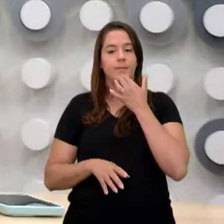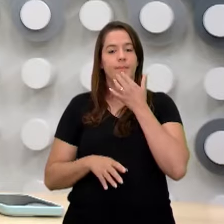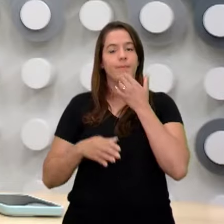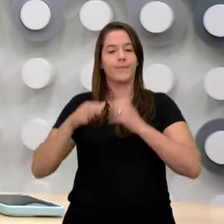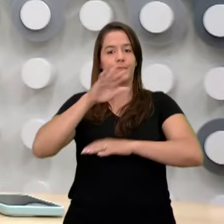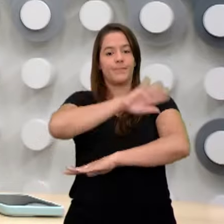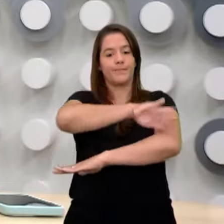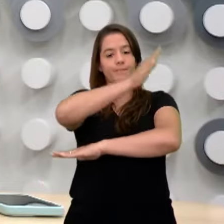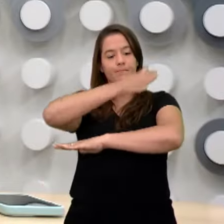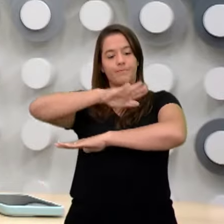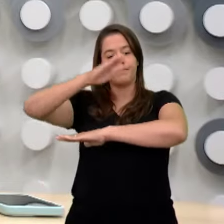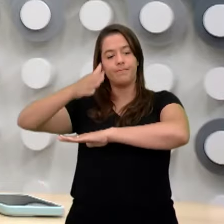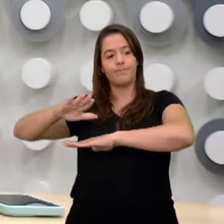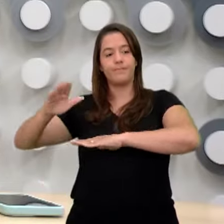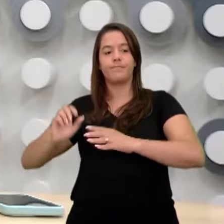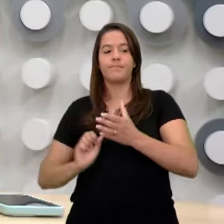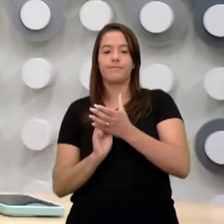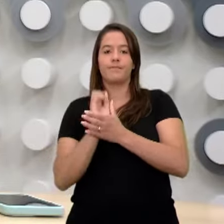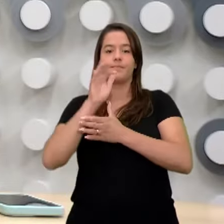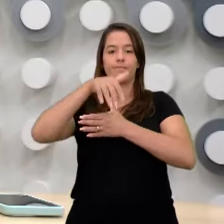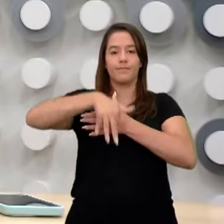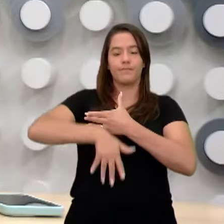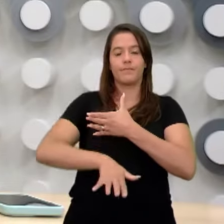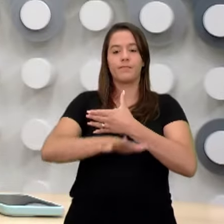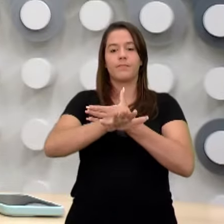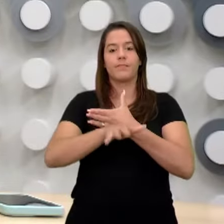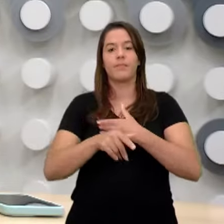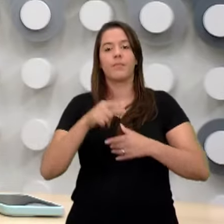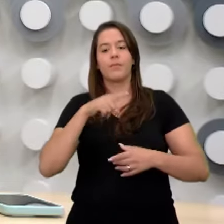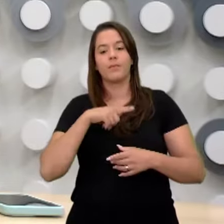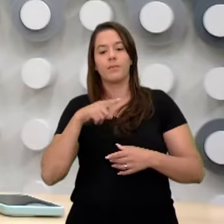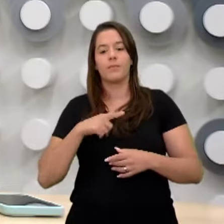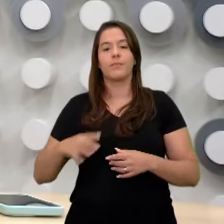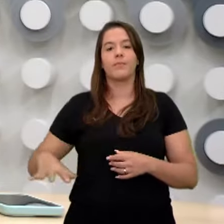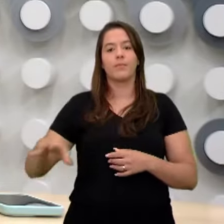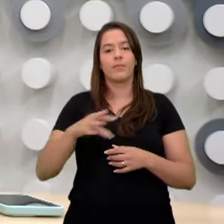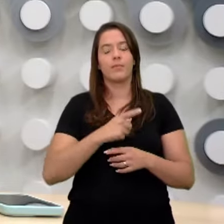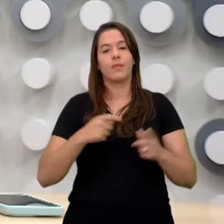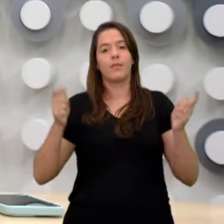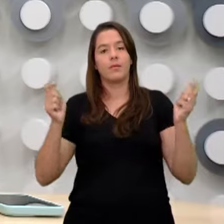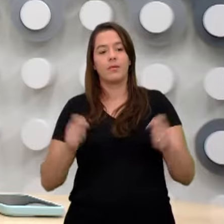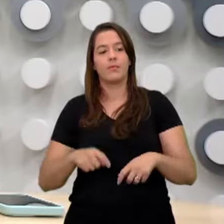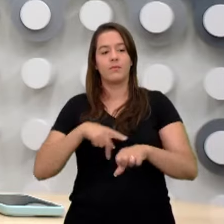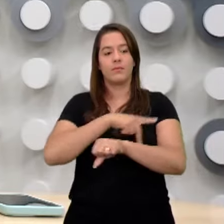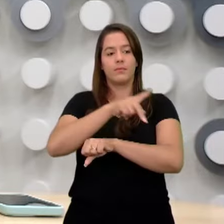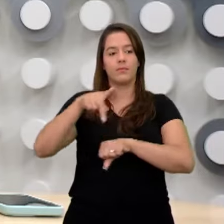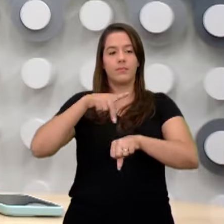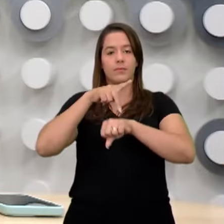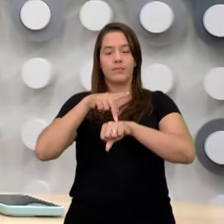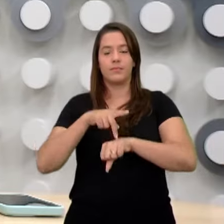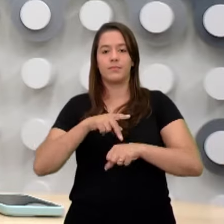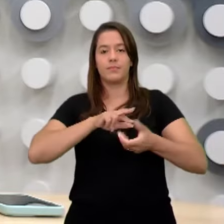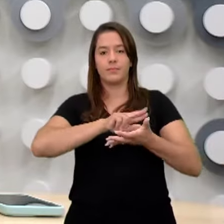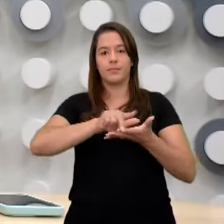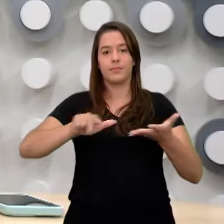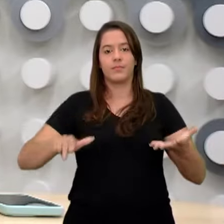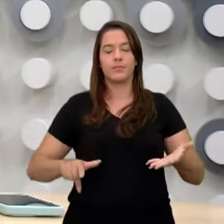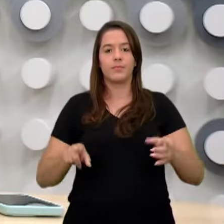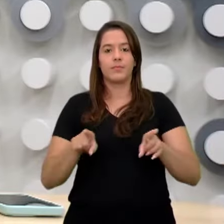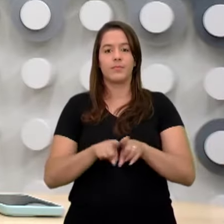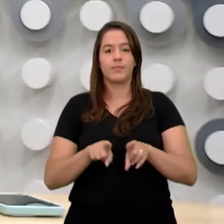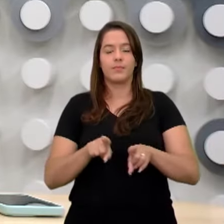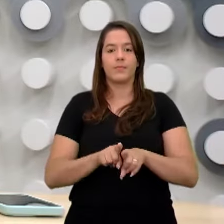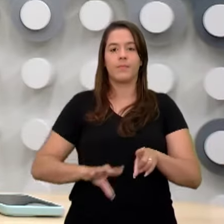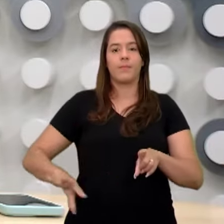os vulcões, os terremotos que acontecem em várias partes do nosso país, do nosso mundo, né, ele acaba,